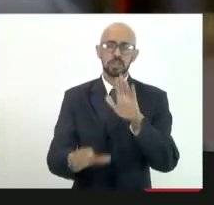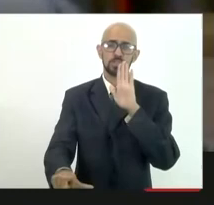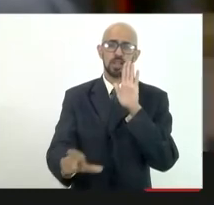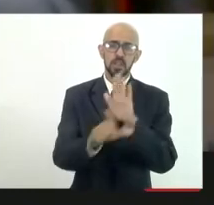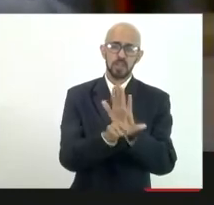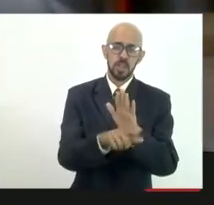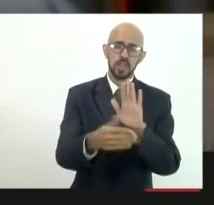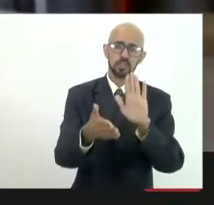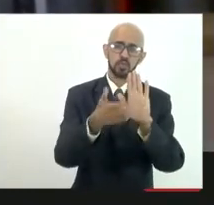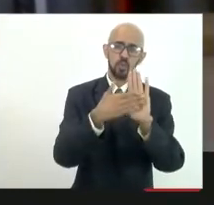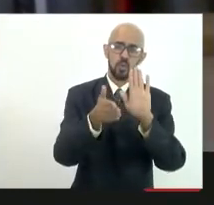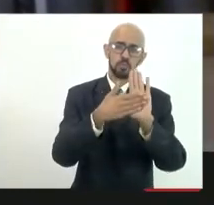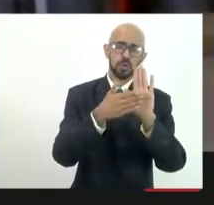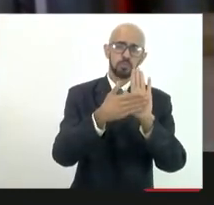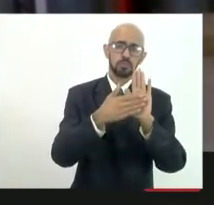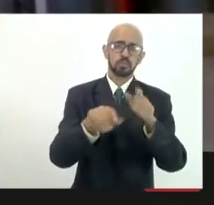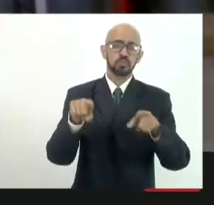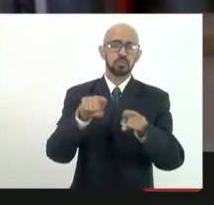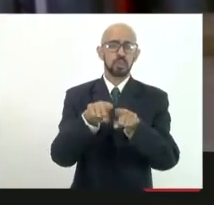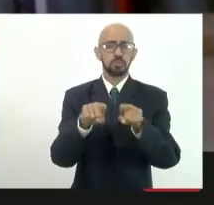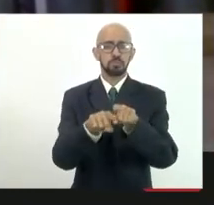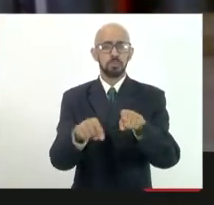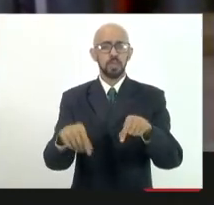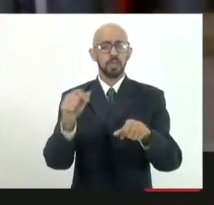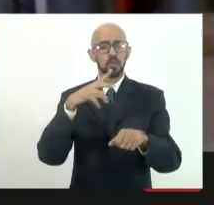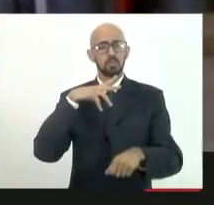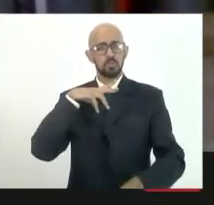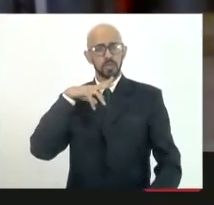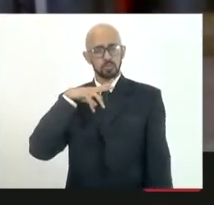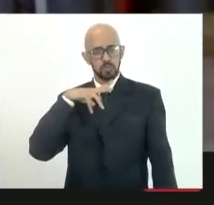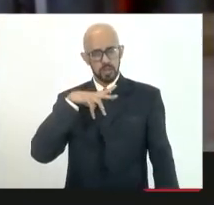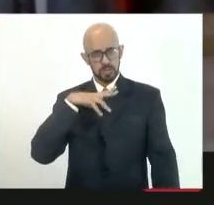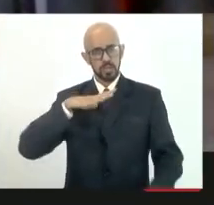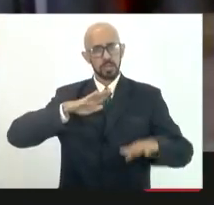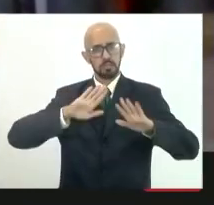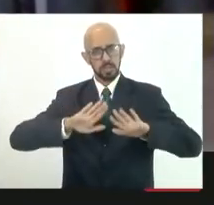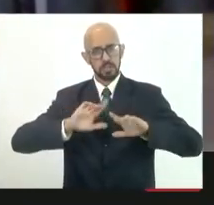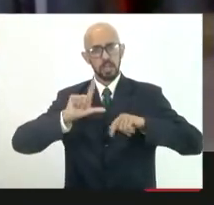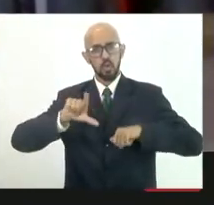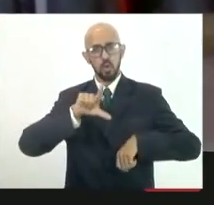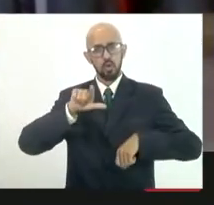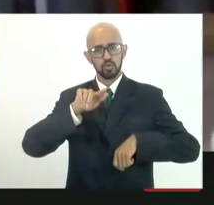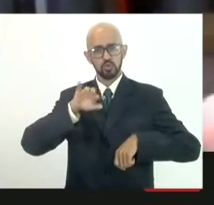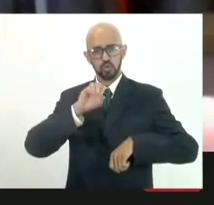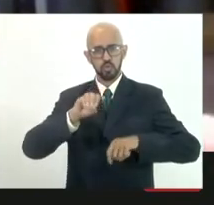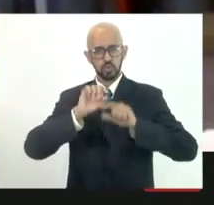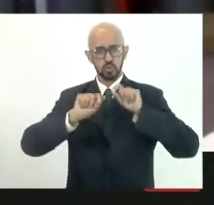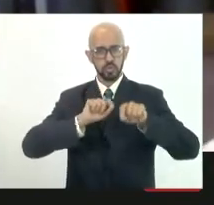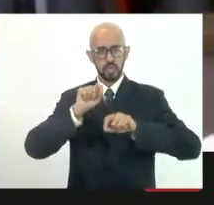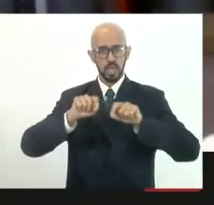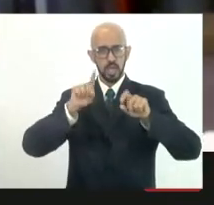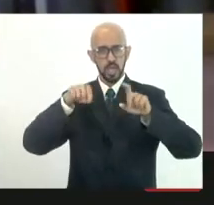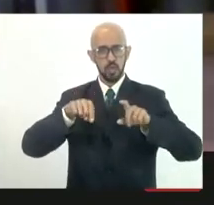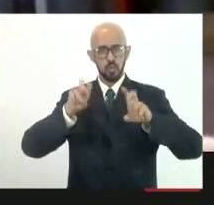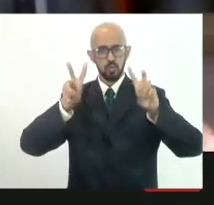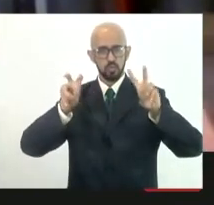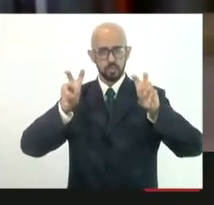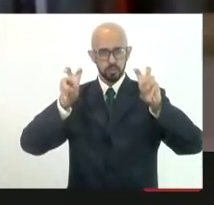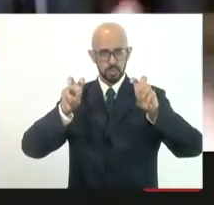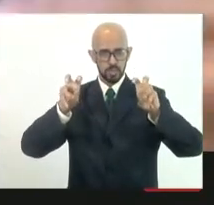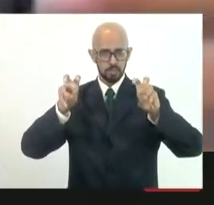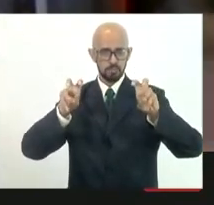esse compromisso também com os particulares. É lógico que é o tipo de tema que não necessariamente é